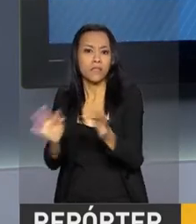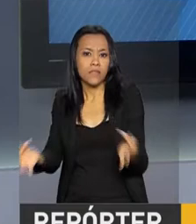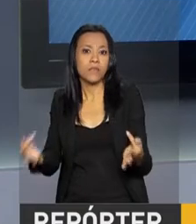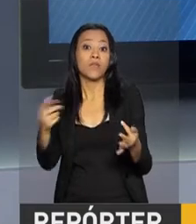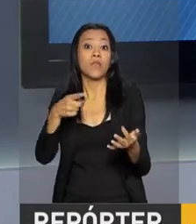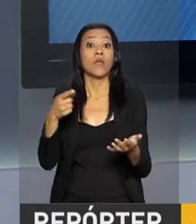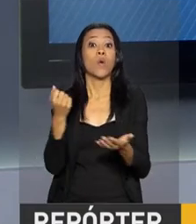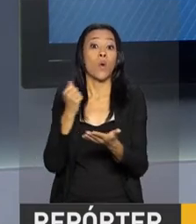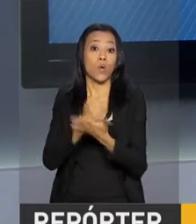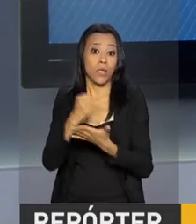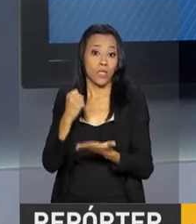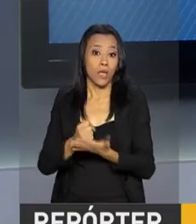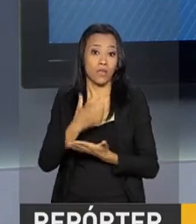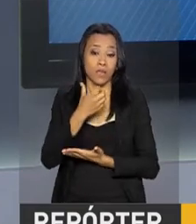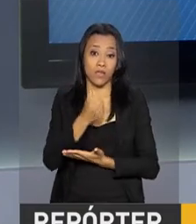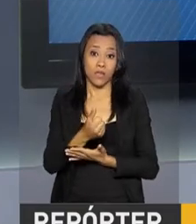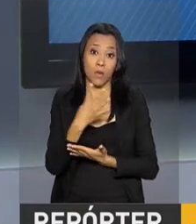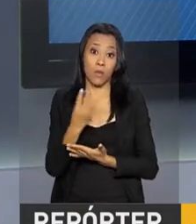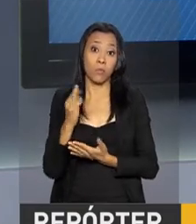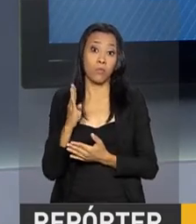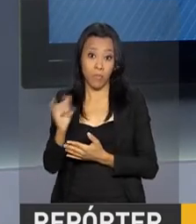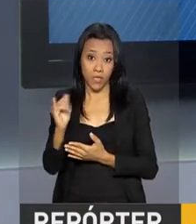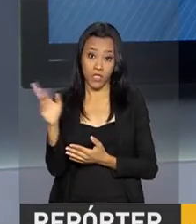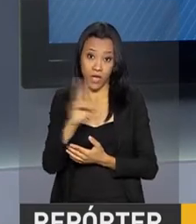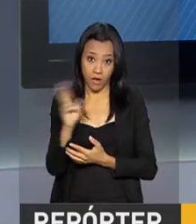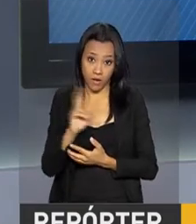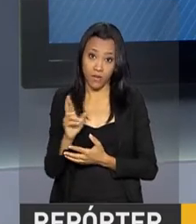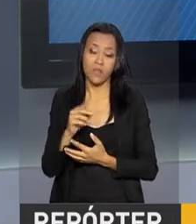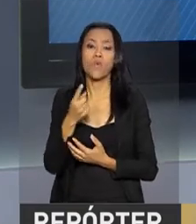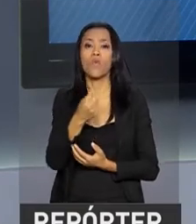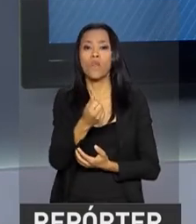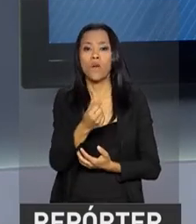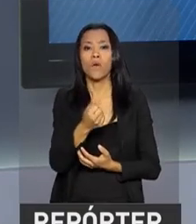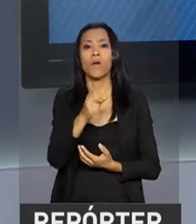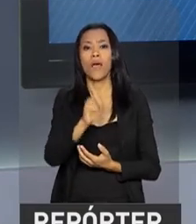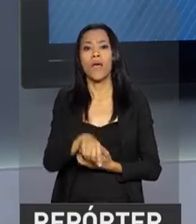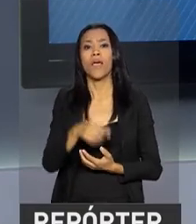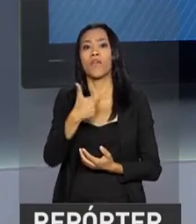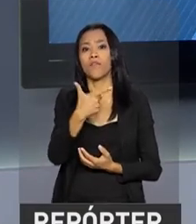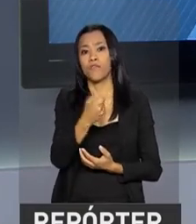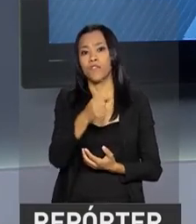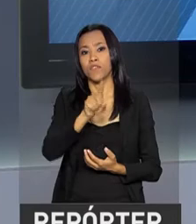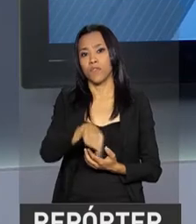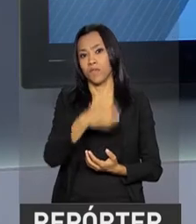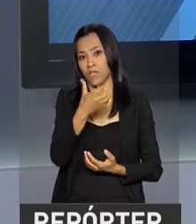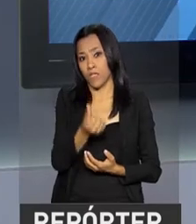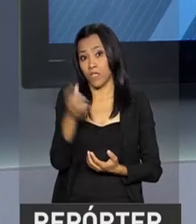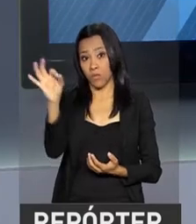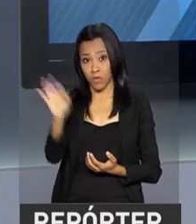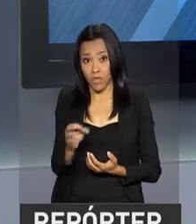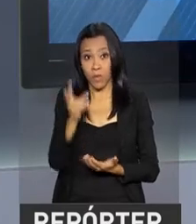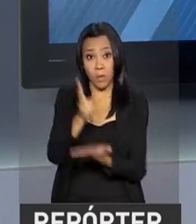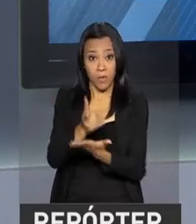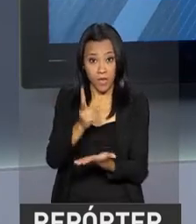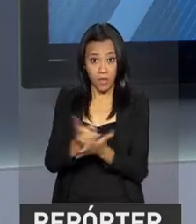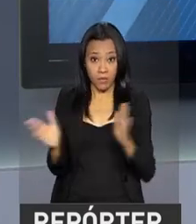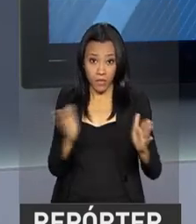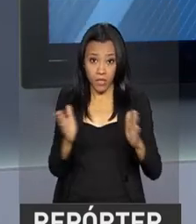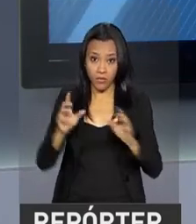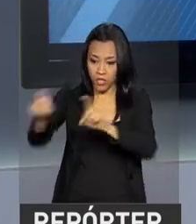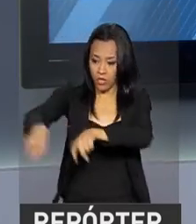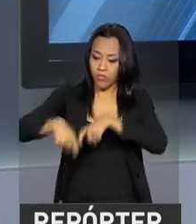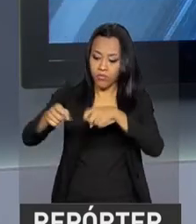financeiras entre julho e novembro deste ano o valor é 20,6 por cento superior ao mesmo período da safra